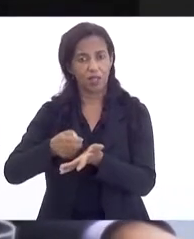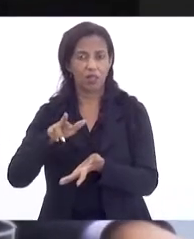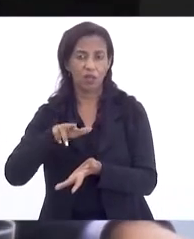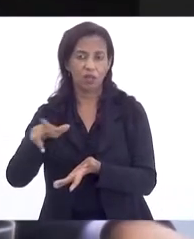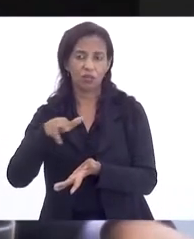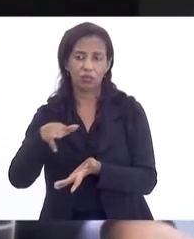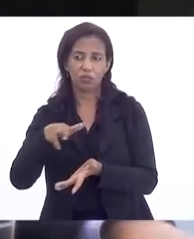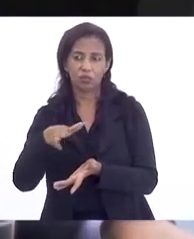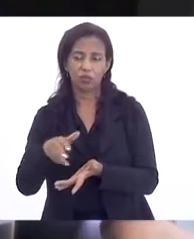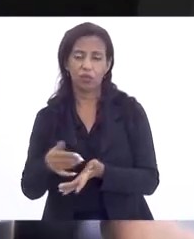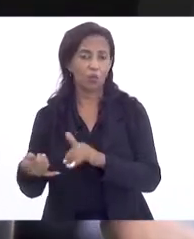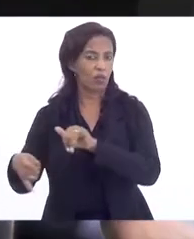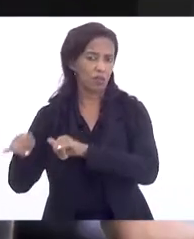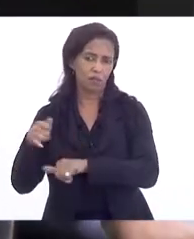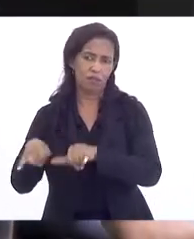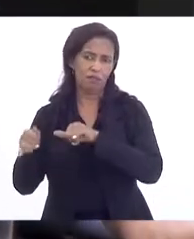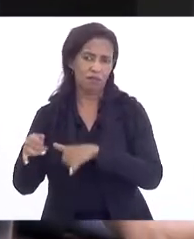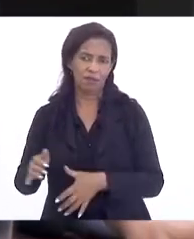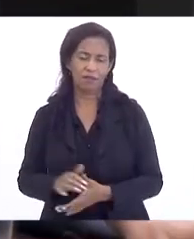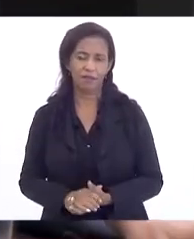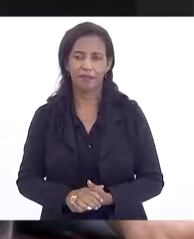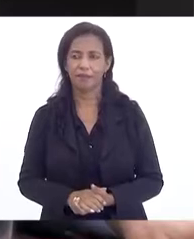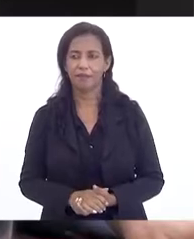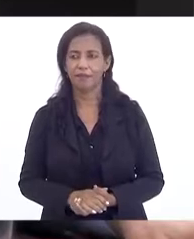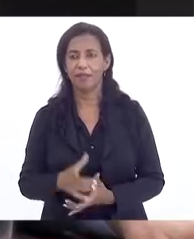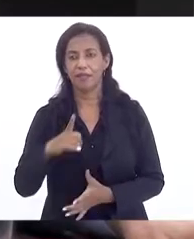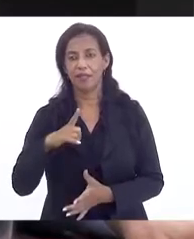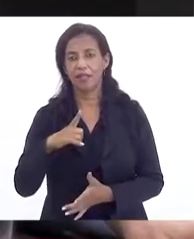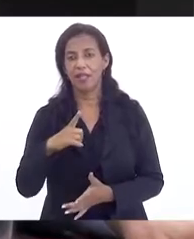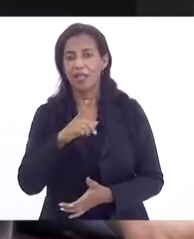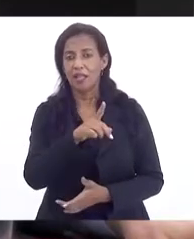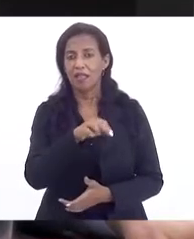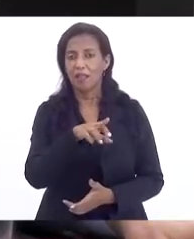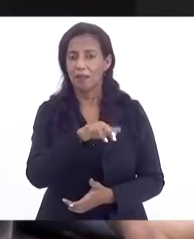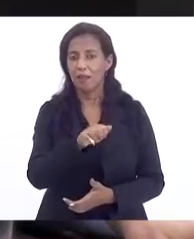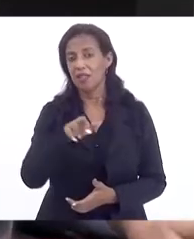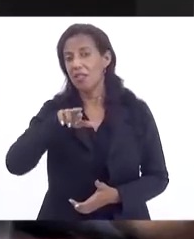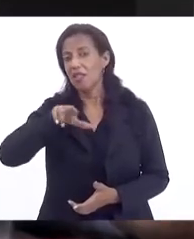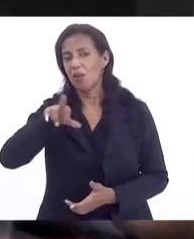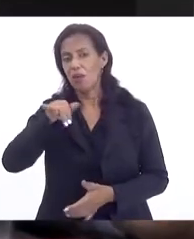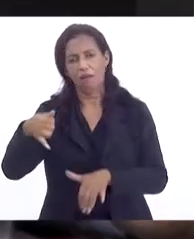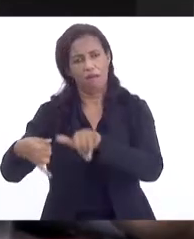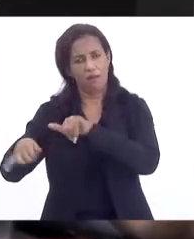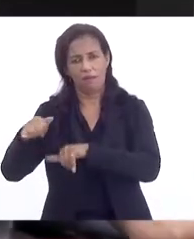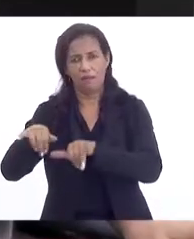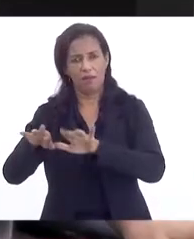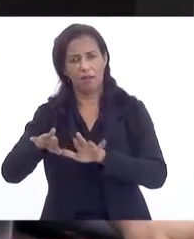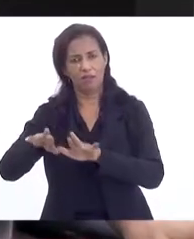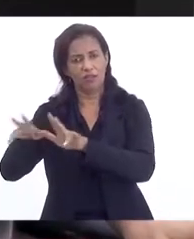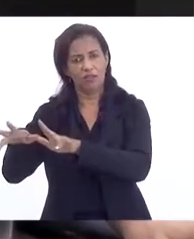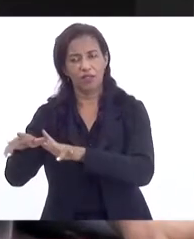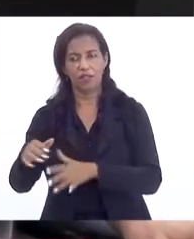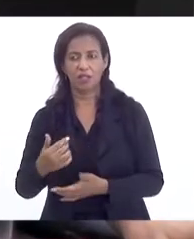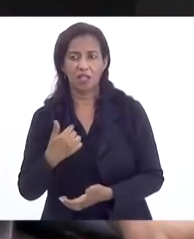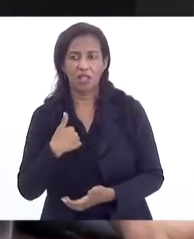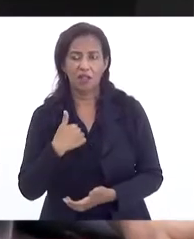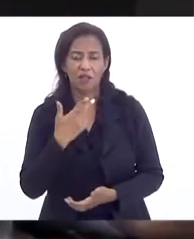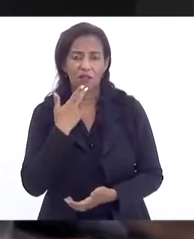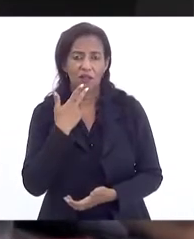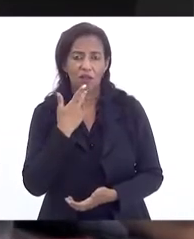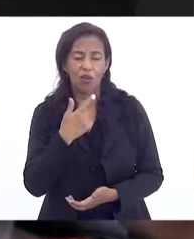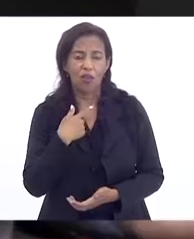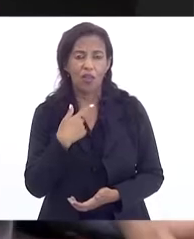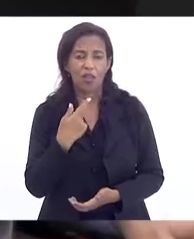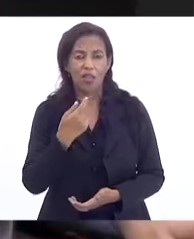são químicas. É, tem dependência que é química, outra não. Eu sou dependente da